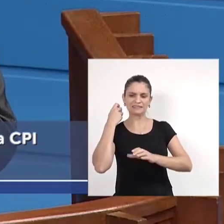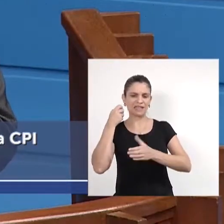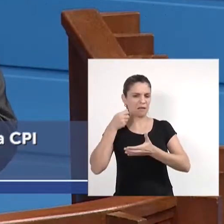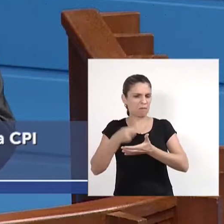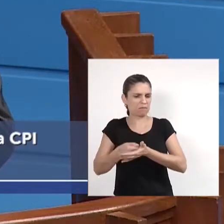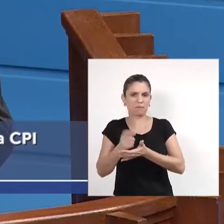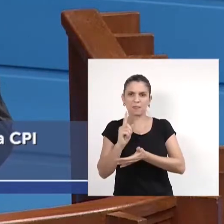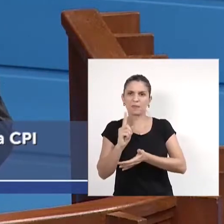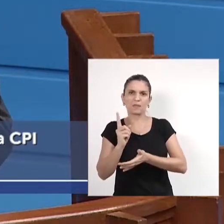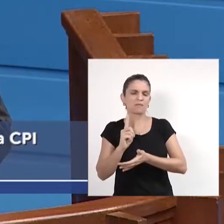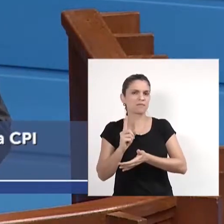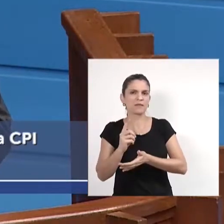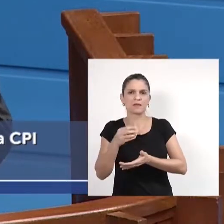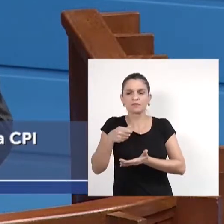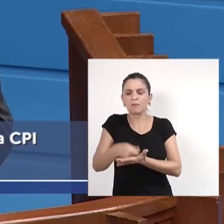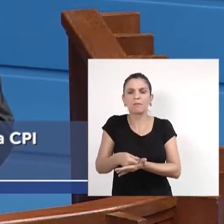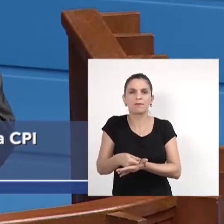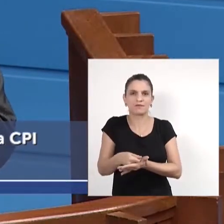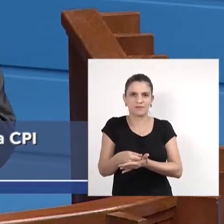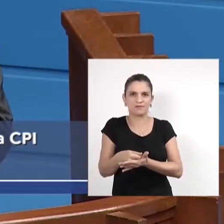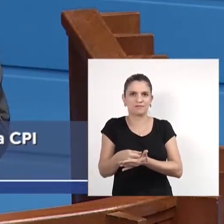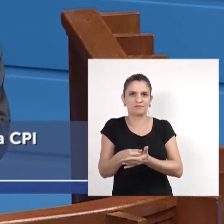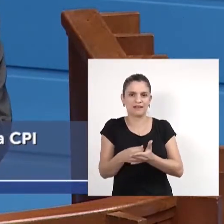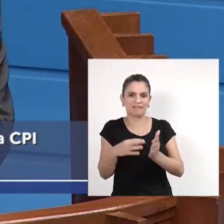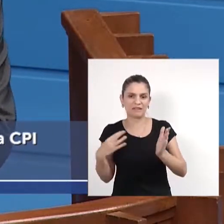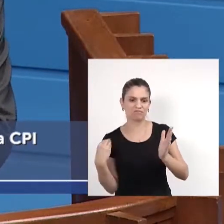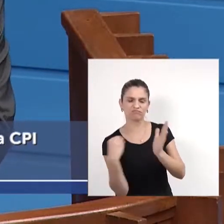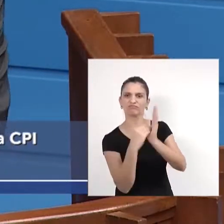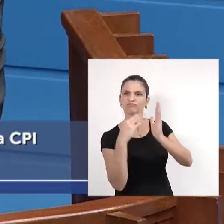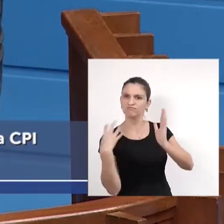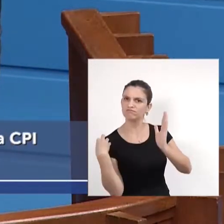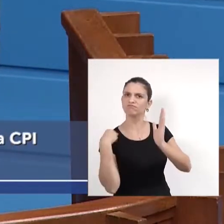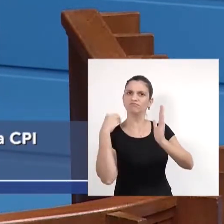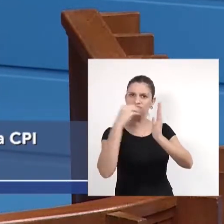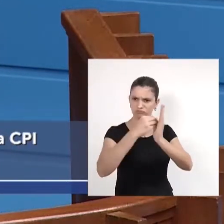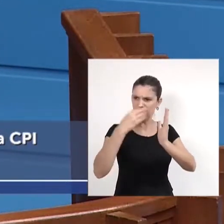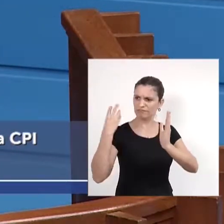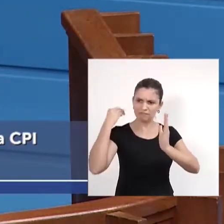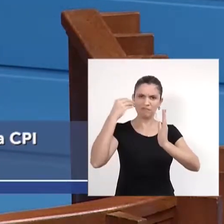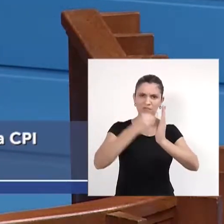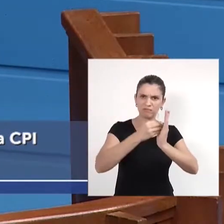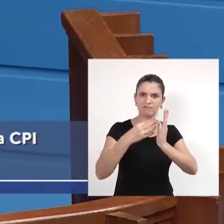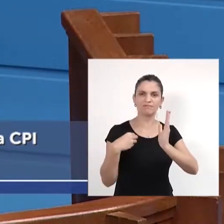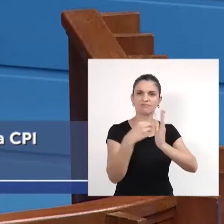é pago num boleto só, numa conta só. O que ocorre? A pessoa não tem como pagar a conta de energia